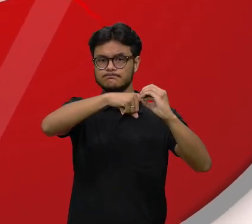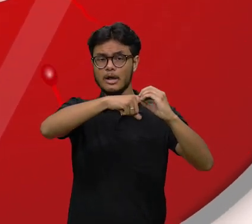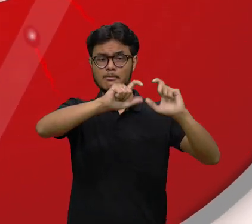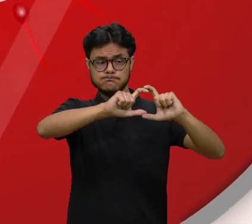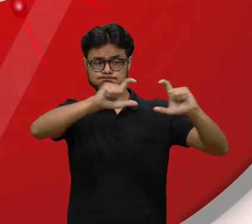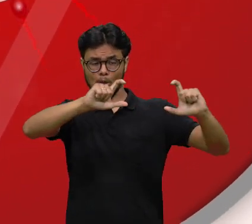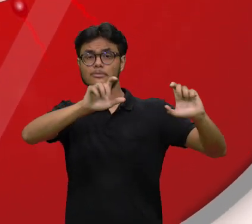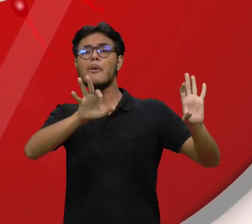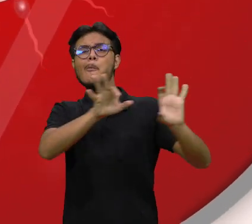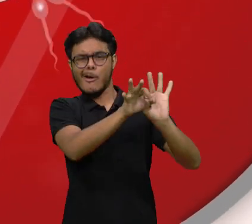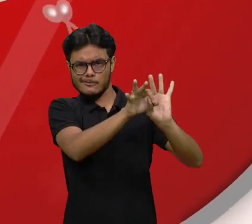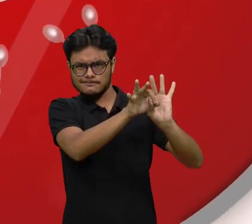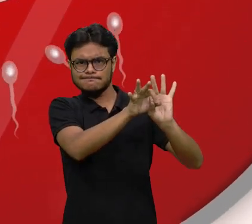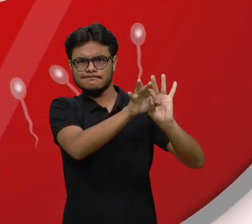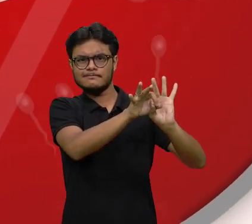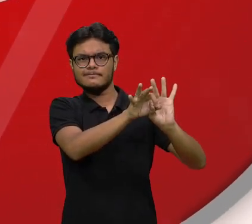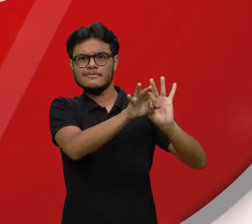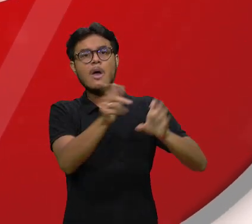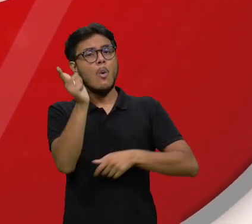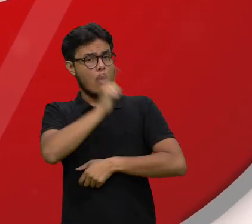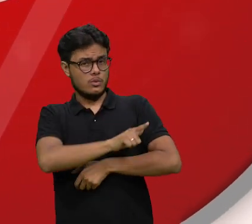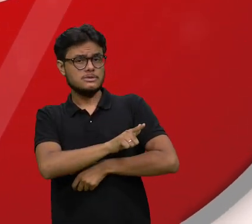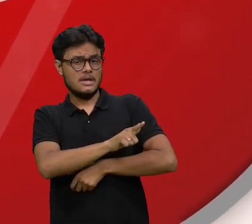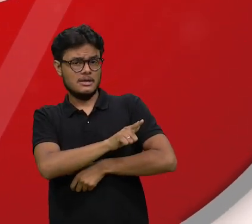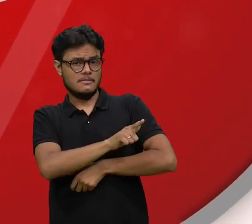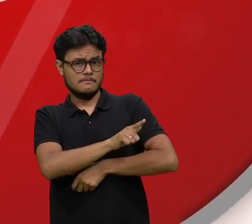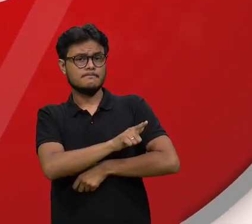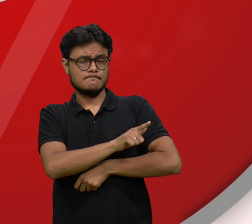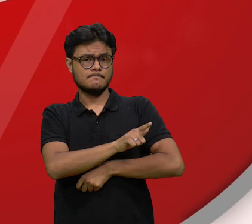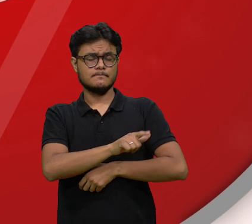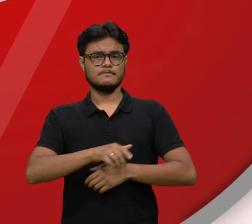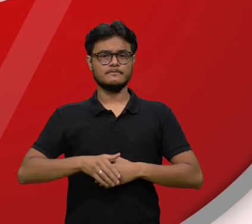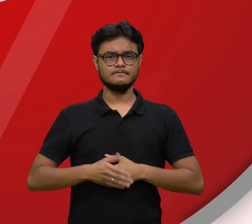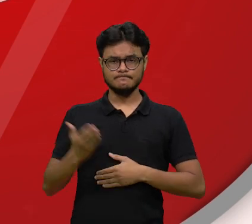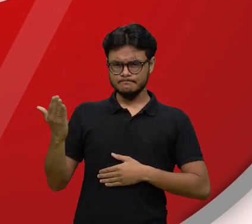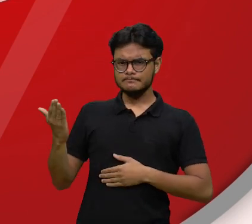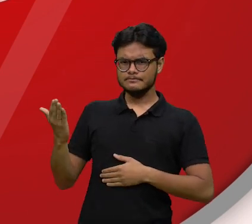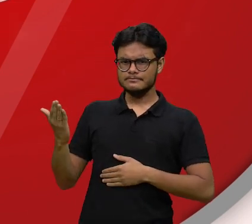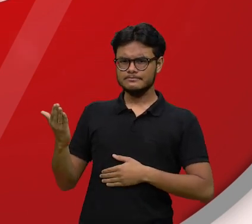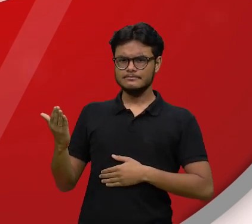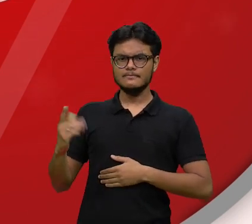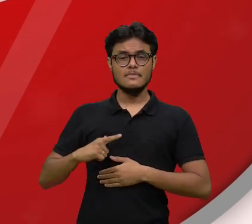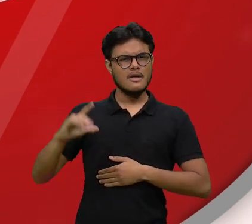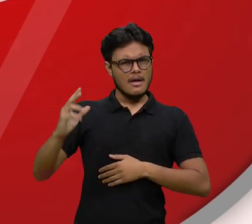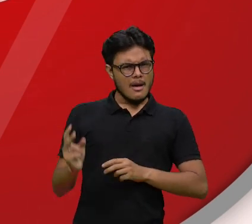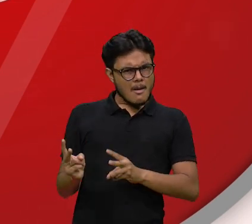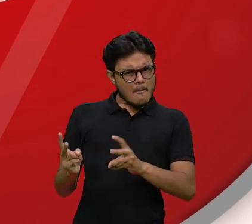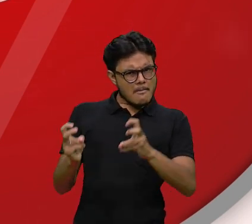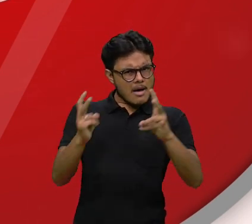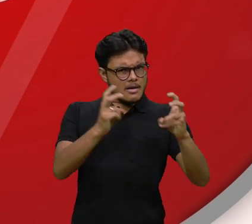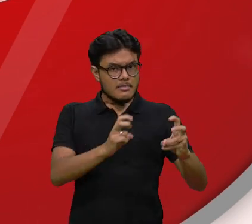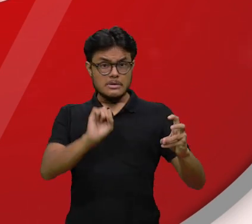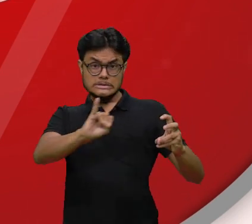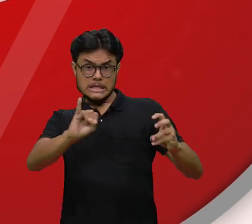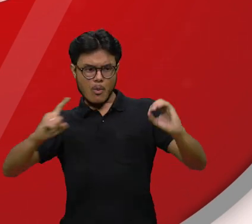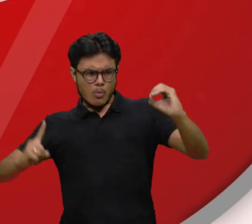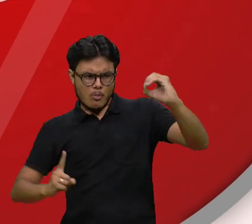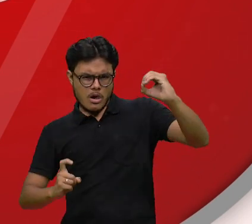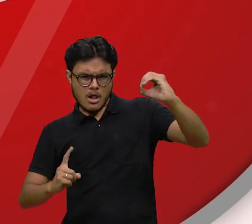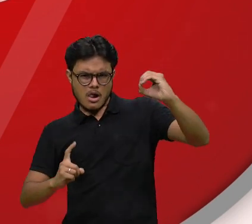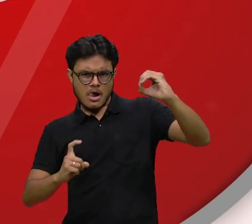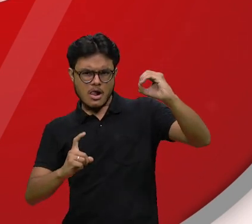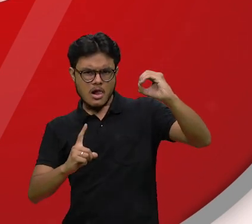secundário. Aí, quando chega no ovócito secundário, ele fecunda. E aí tu percebeu que quando ocorreu